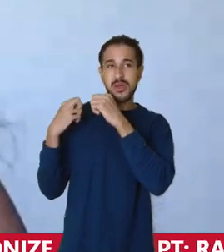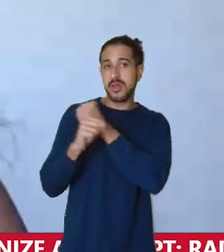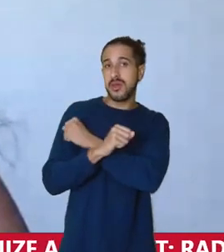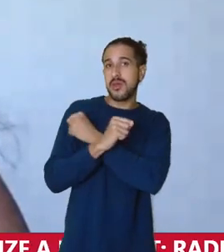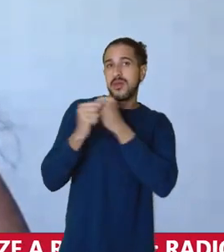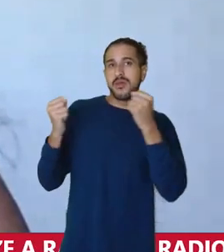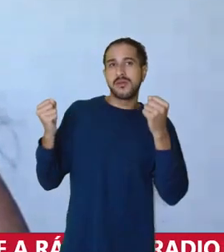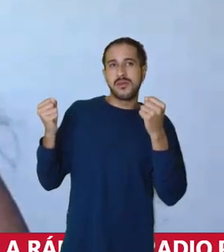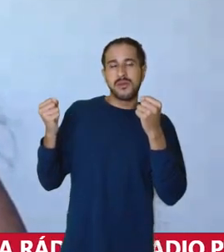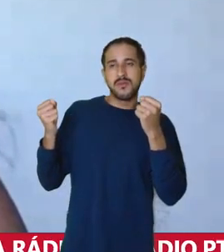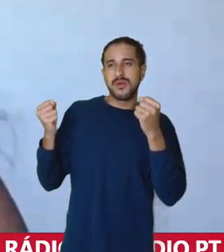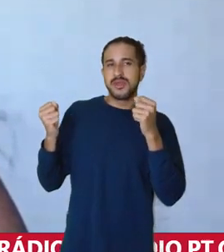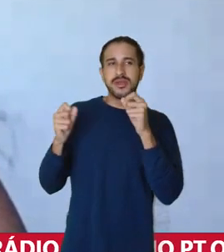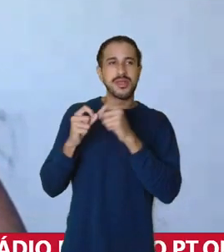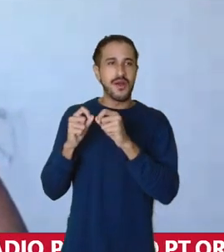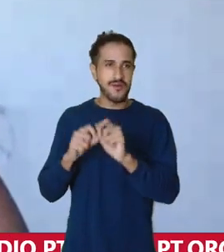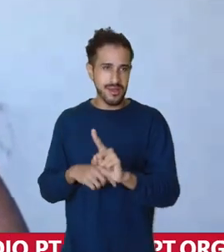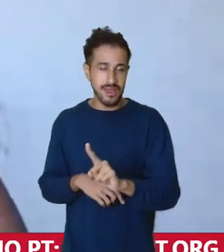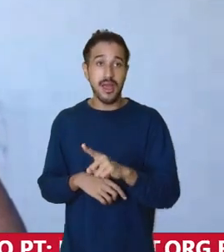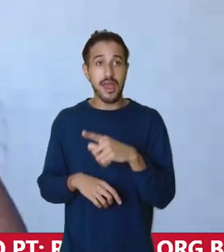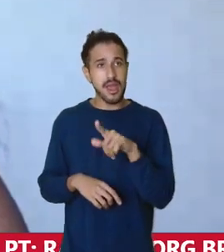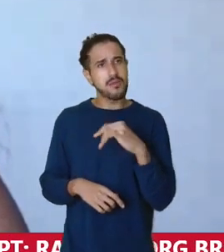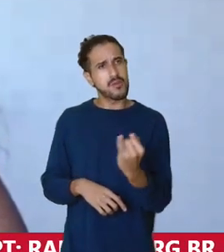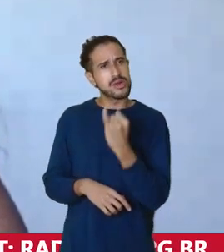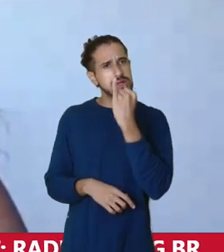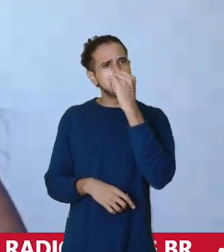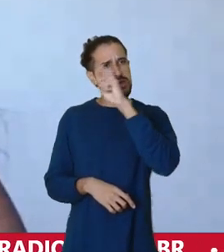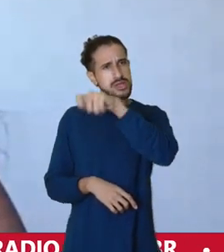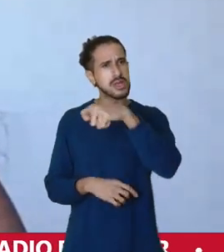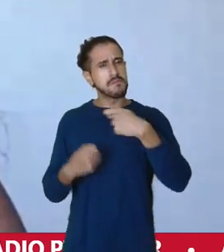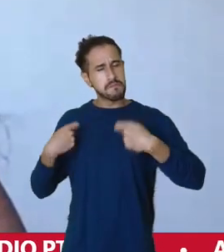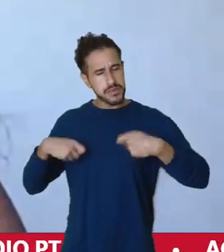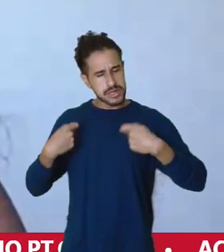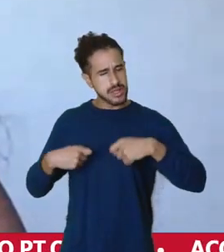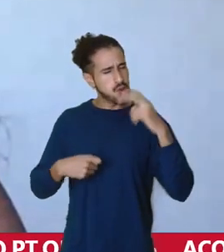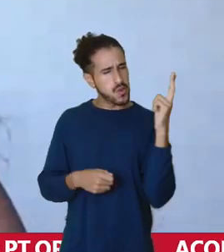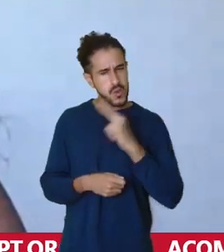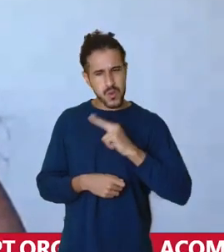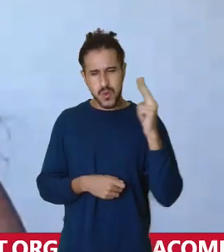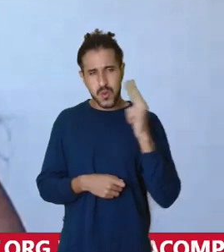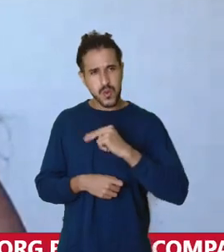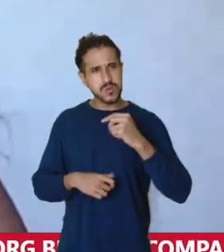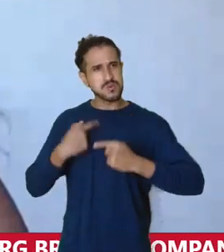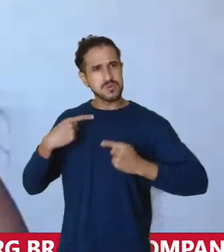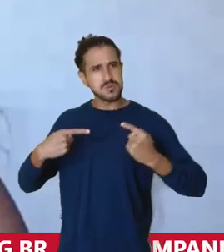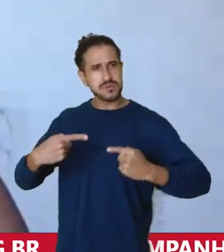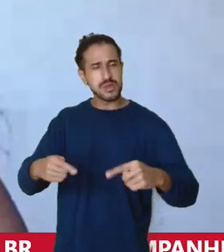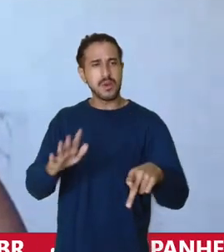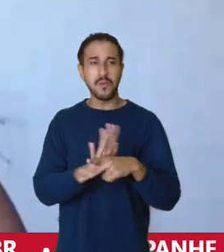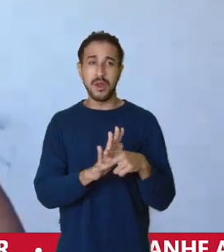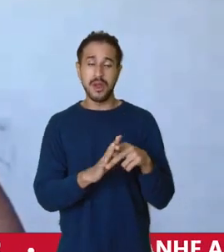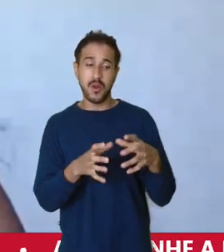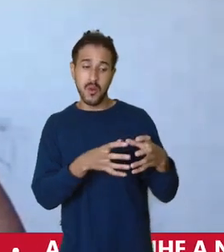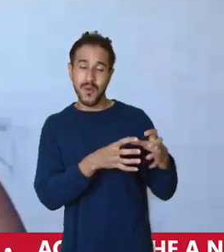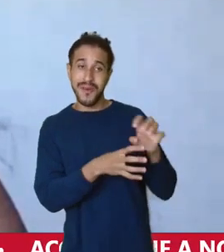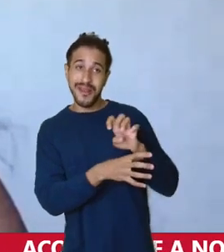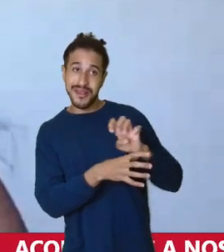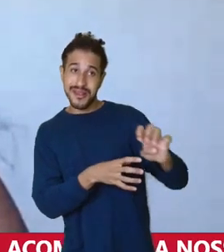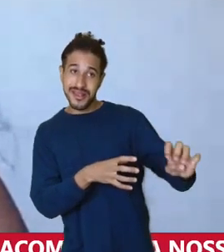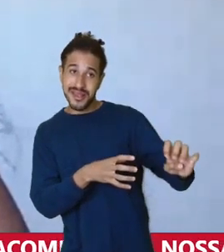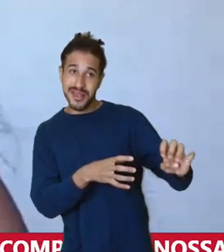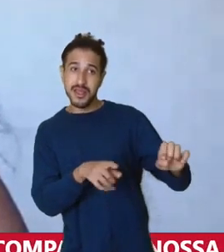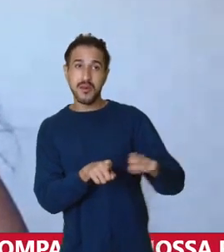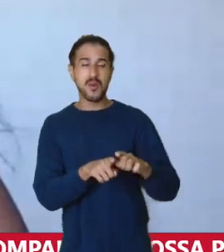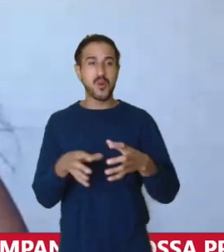impossível de não ser encarada, né? Ela precisa ser necessariamente tratada pelas esquerdas e